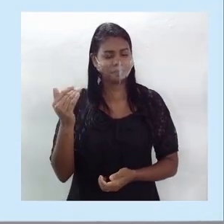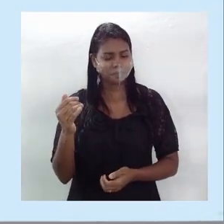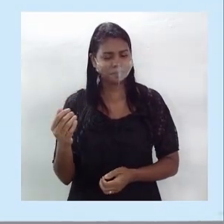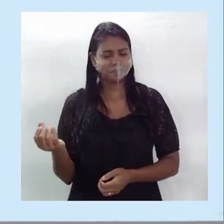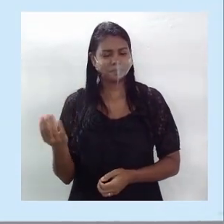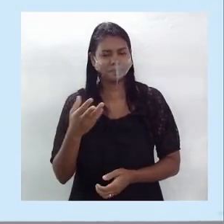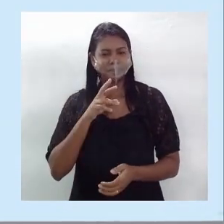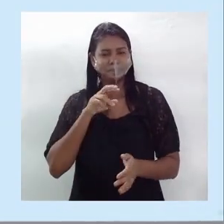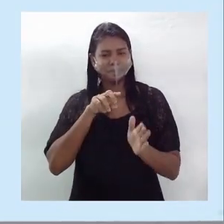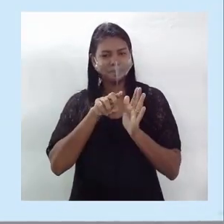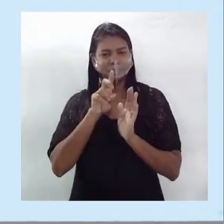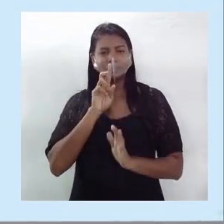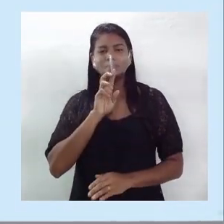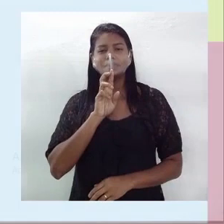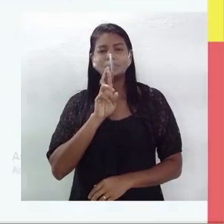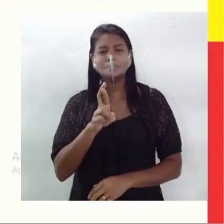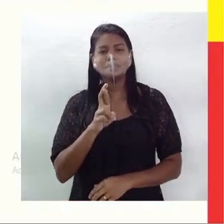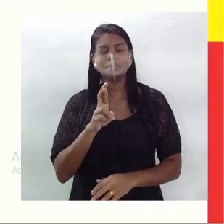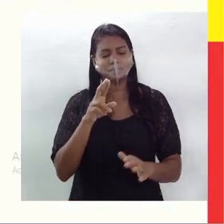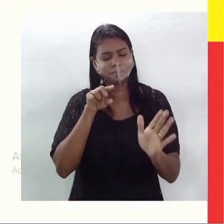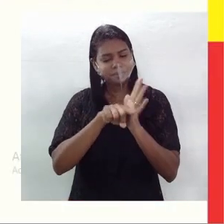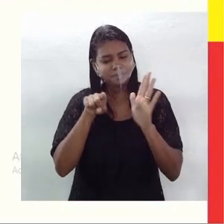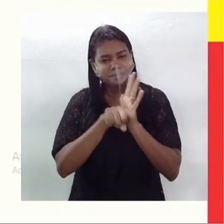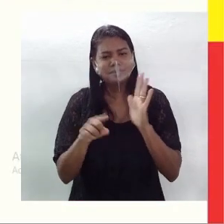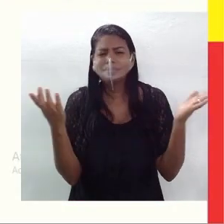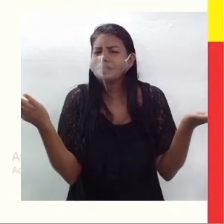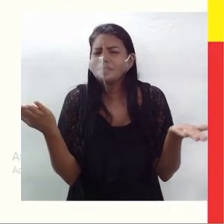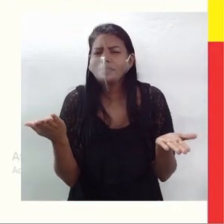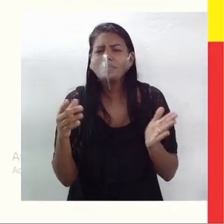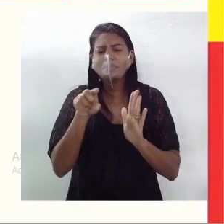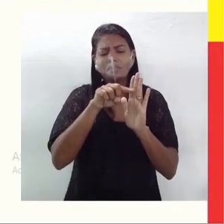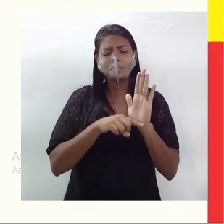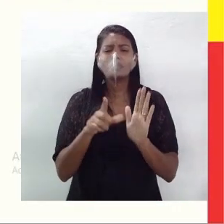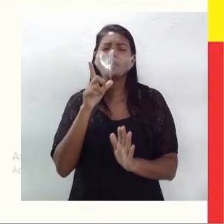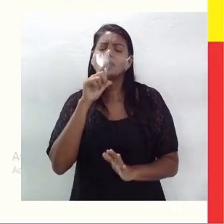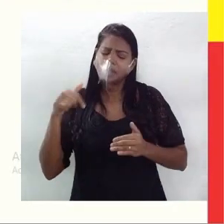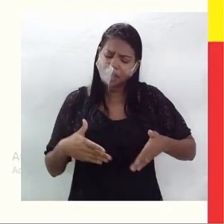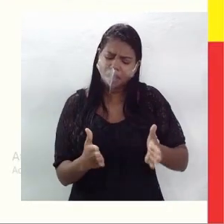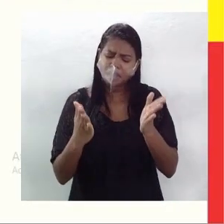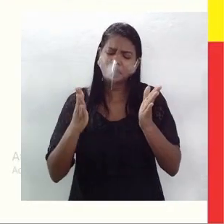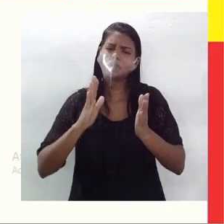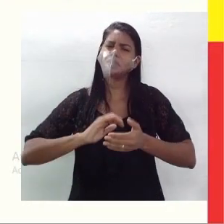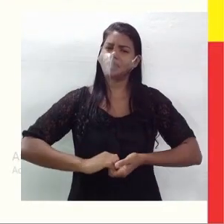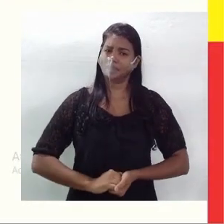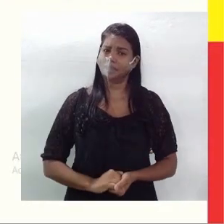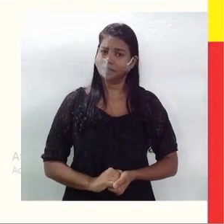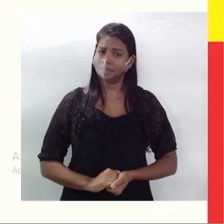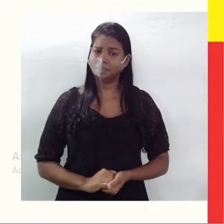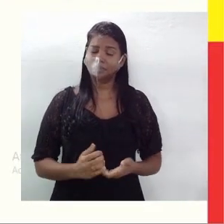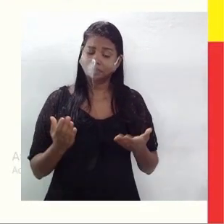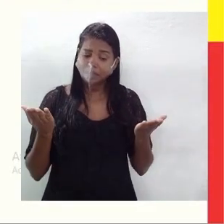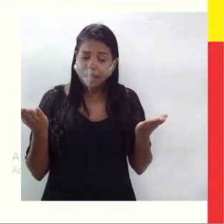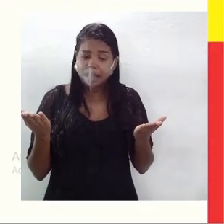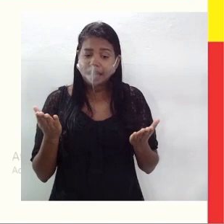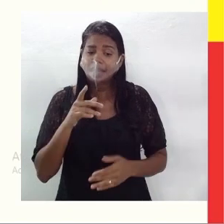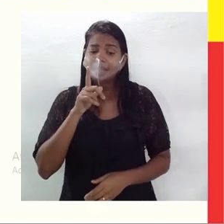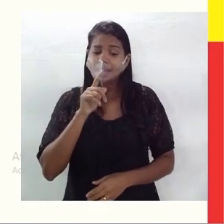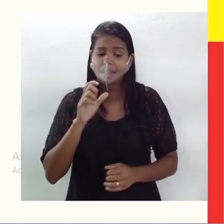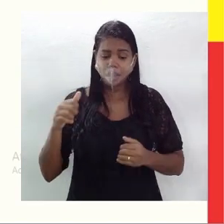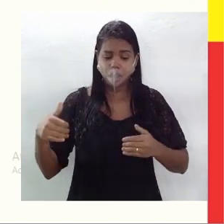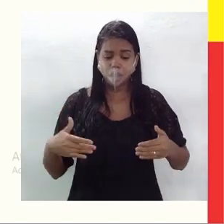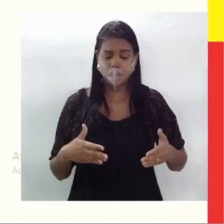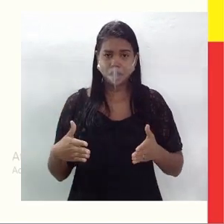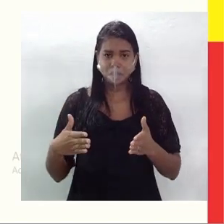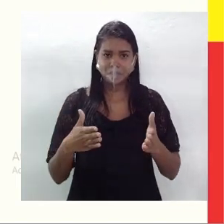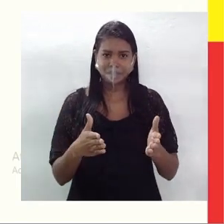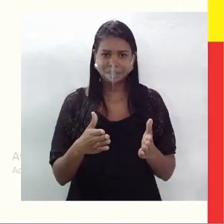nossa resposta. Quando se fala de água dos rios, é claro que na água dos rios a